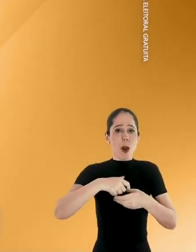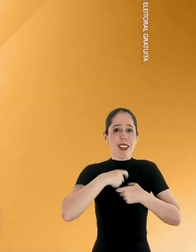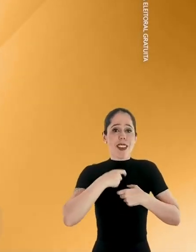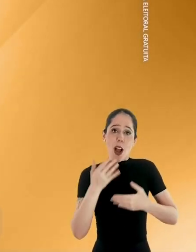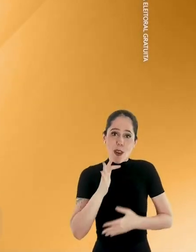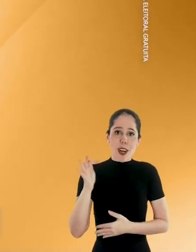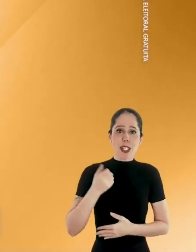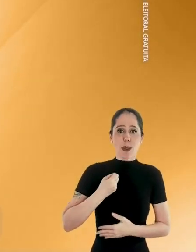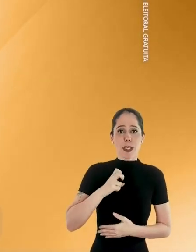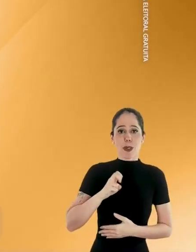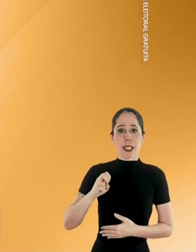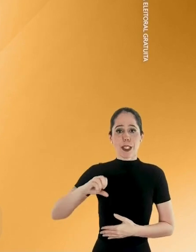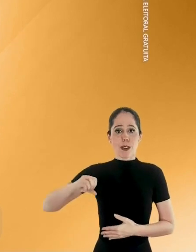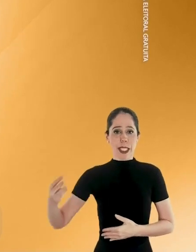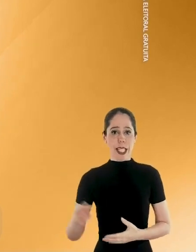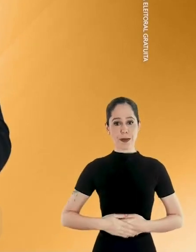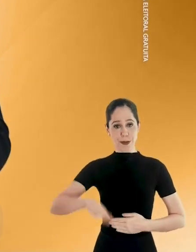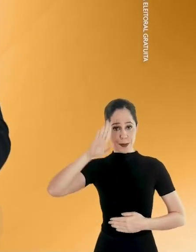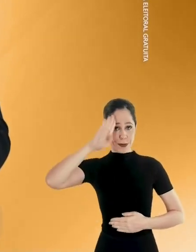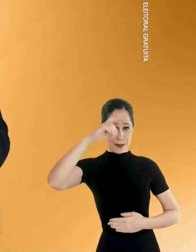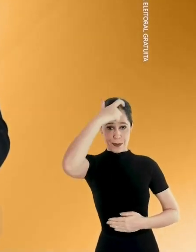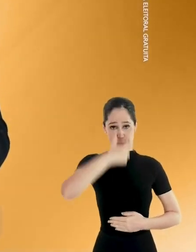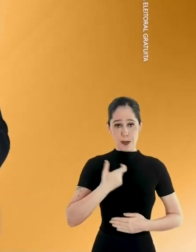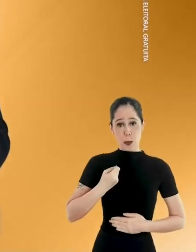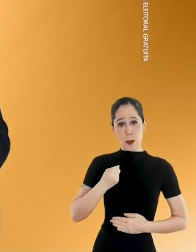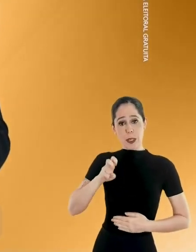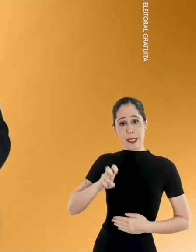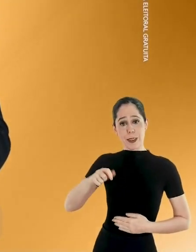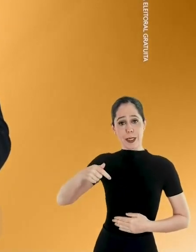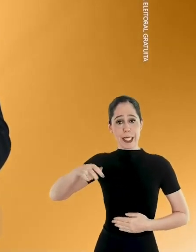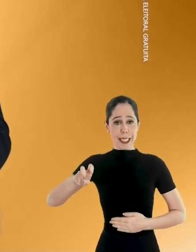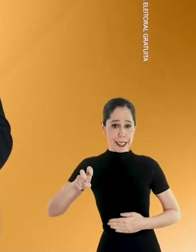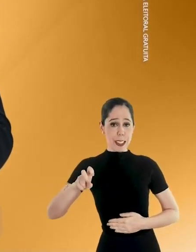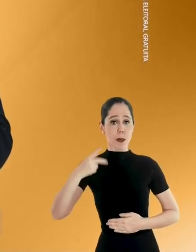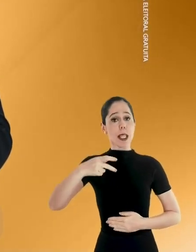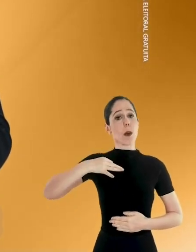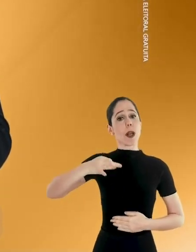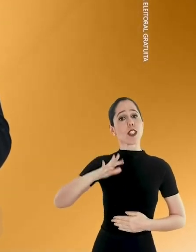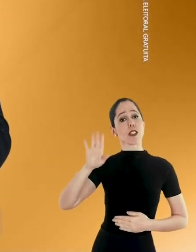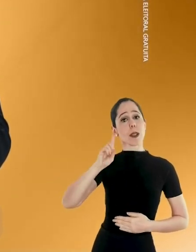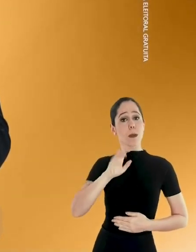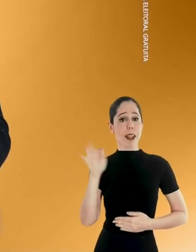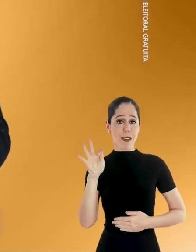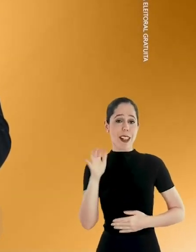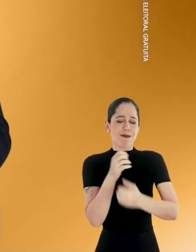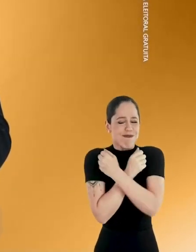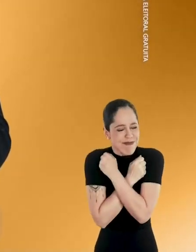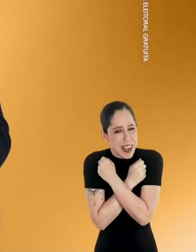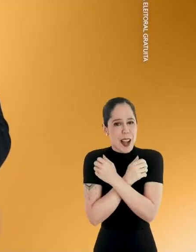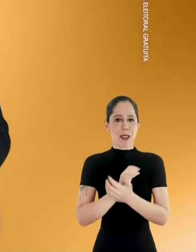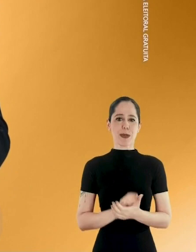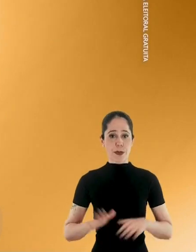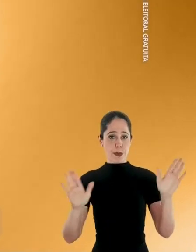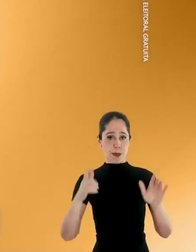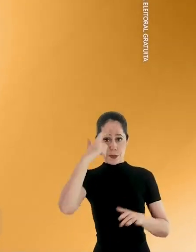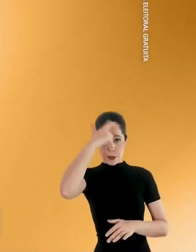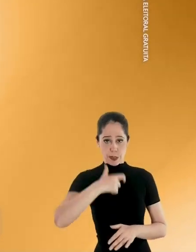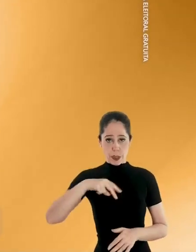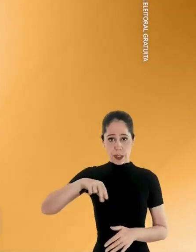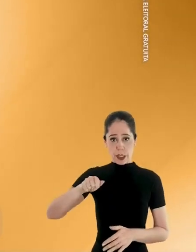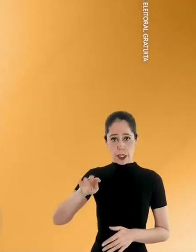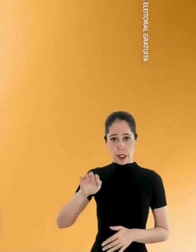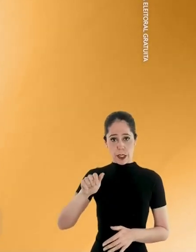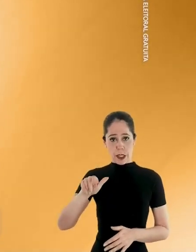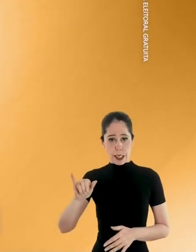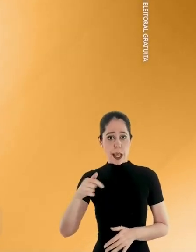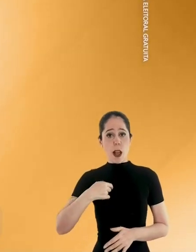Gravataí. Agora federal 5593. Olá, sou Paulo Silva, 5575. Seu candidato a deputado federal. Um forte abraço. Olá,